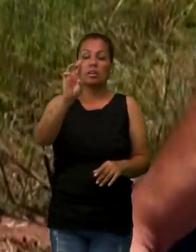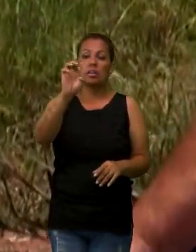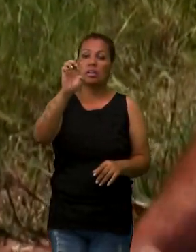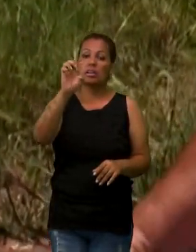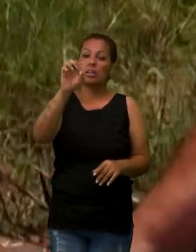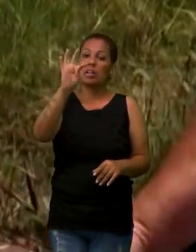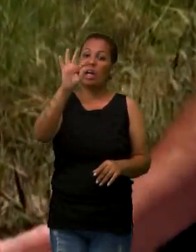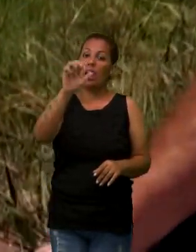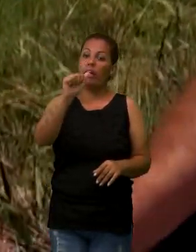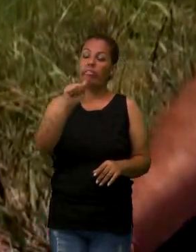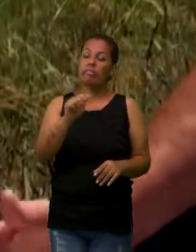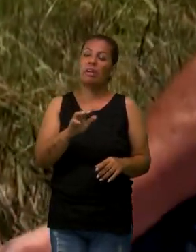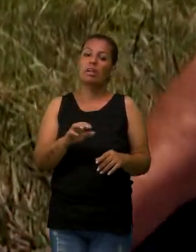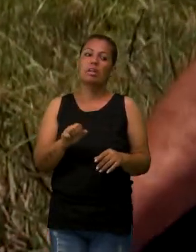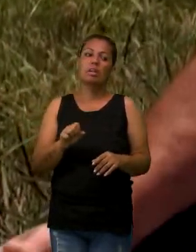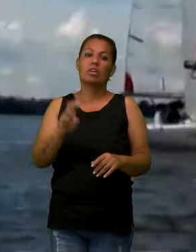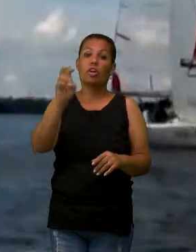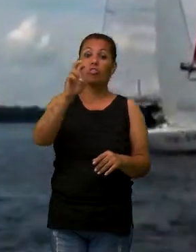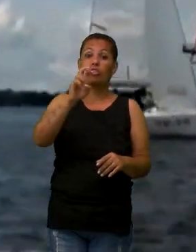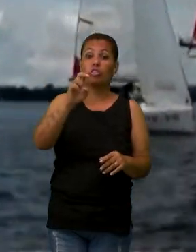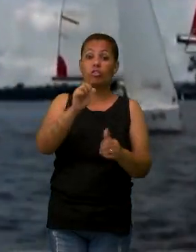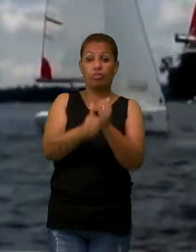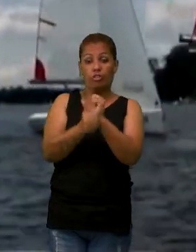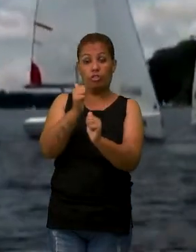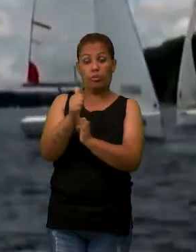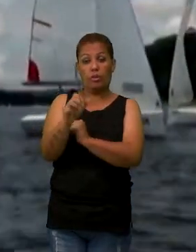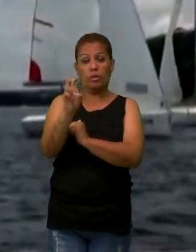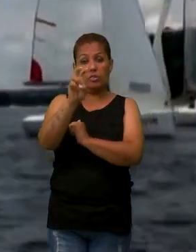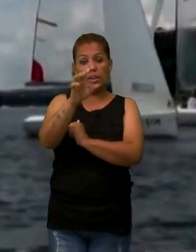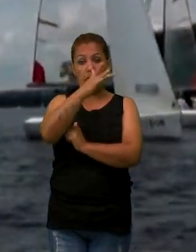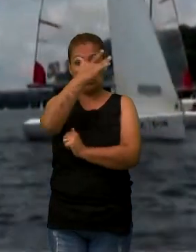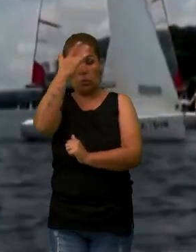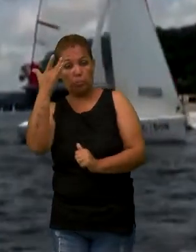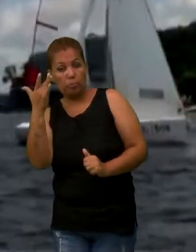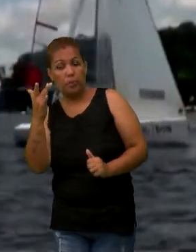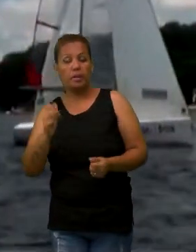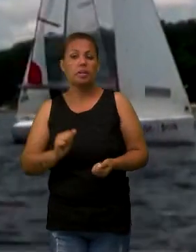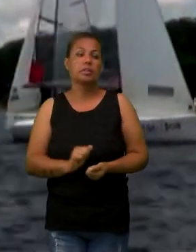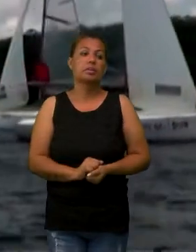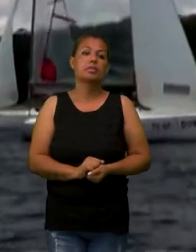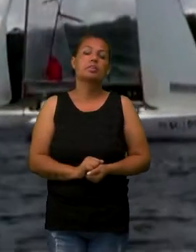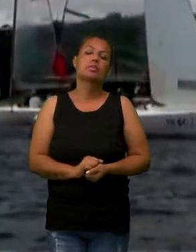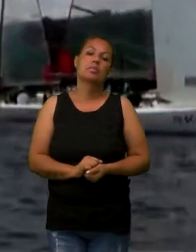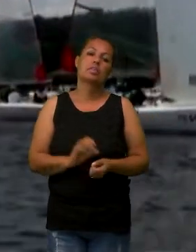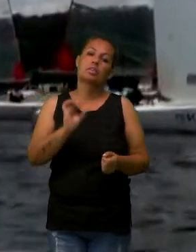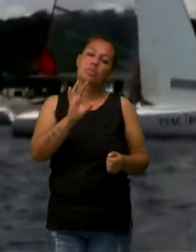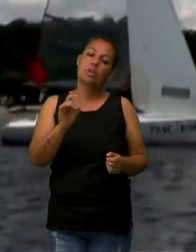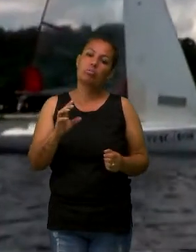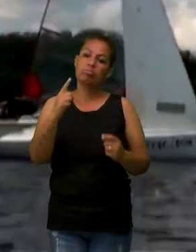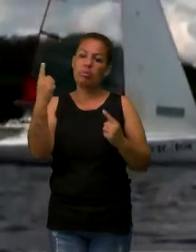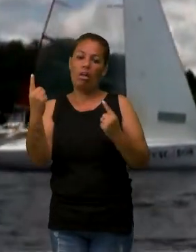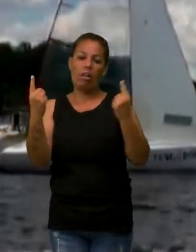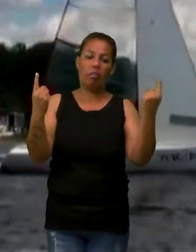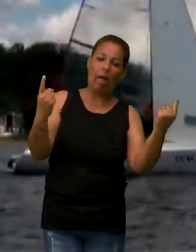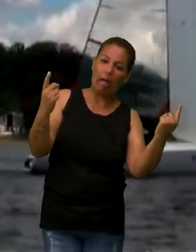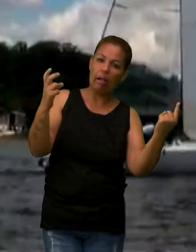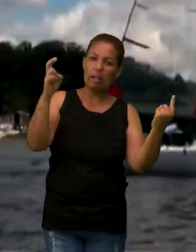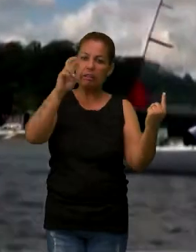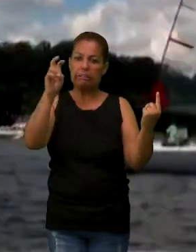que chama os bairros futebol de cinco que são 55 jogadores de cada lado